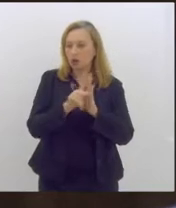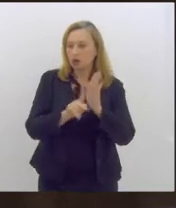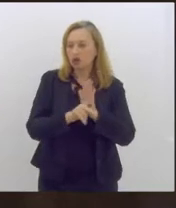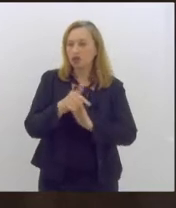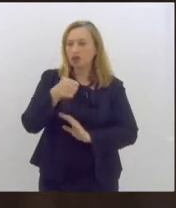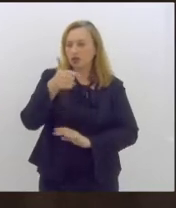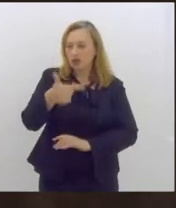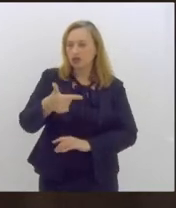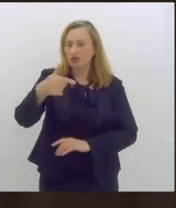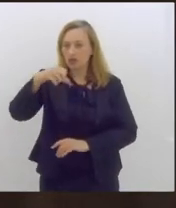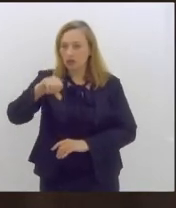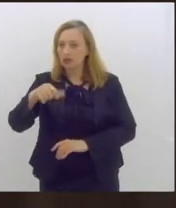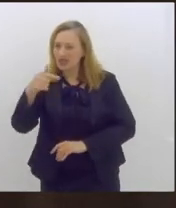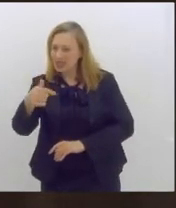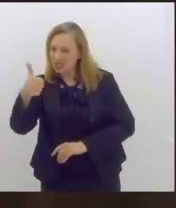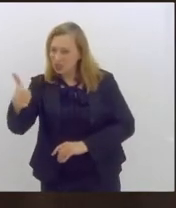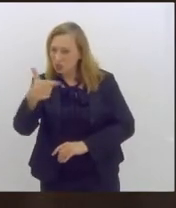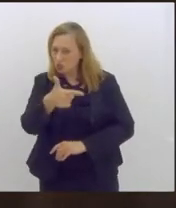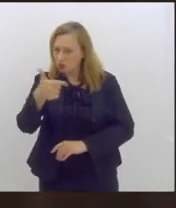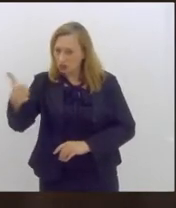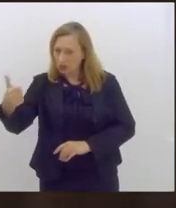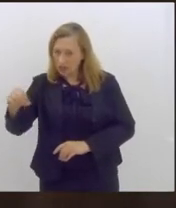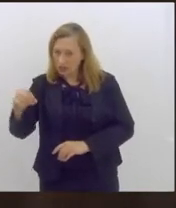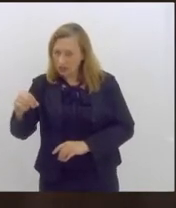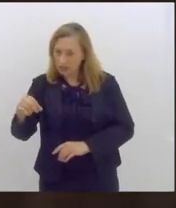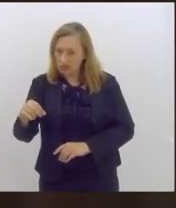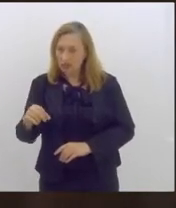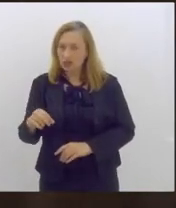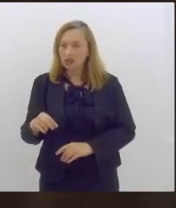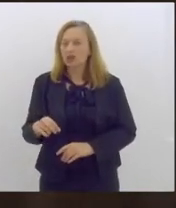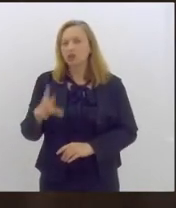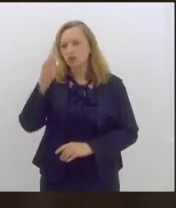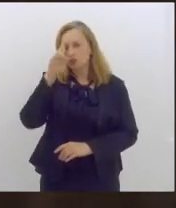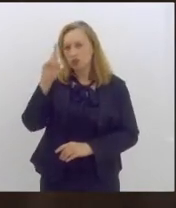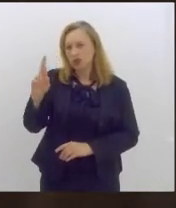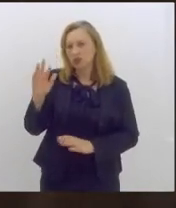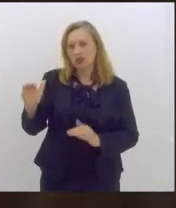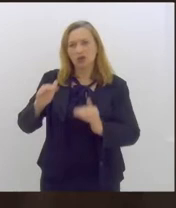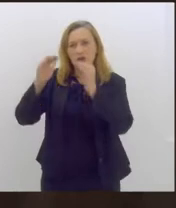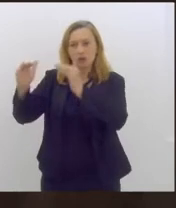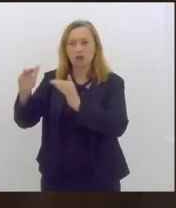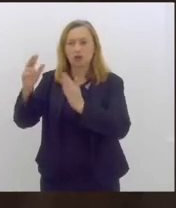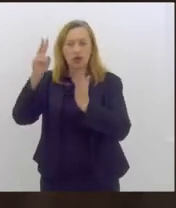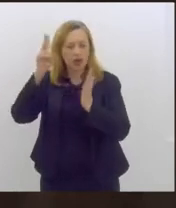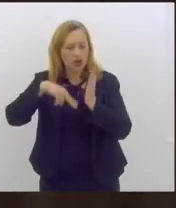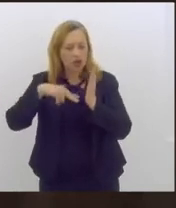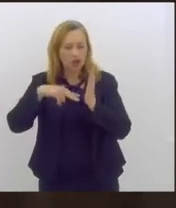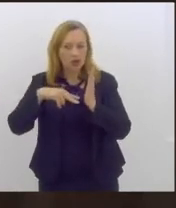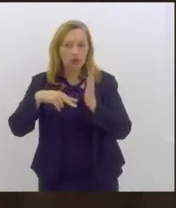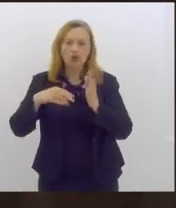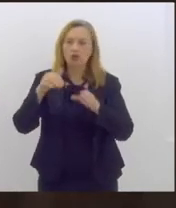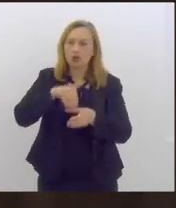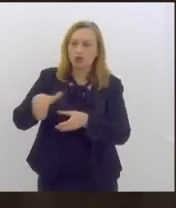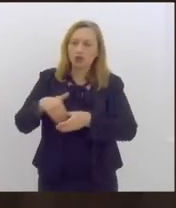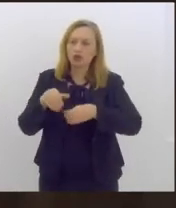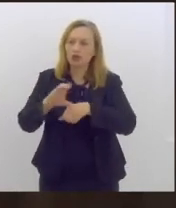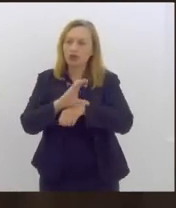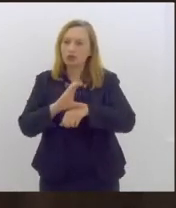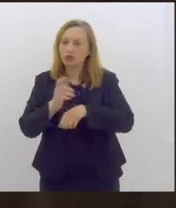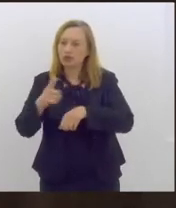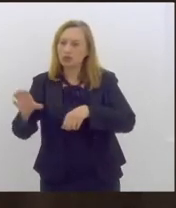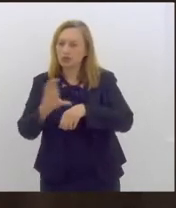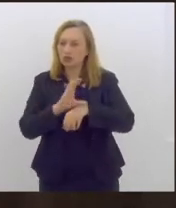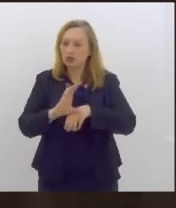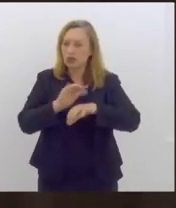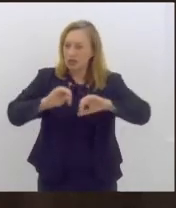lei 2971 de 2010 vossa excelência' leu voto da incondicionalidade e